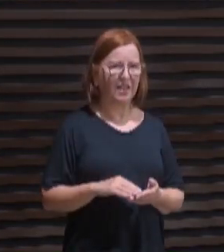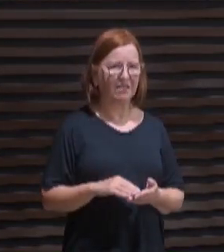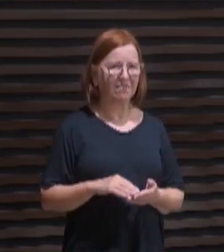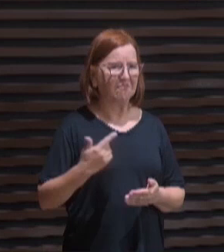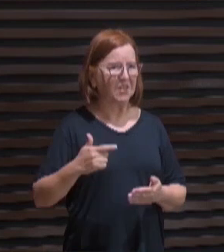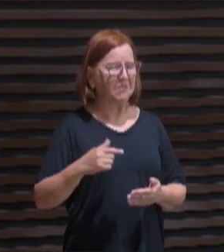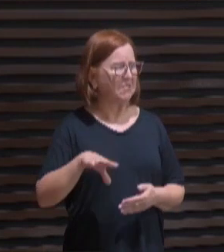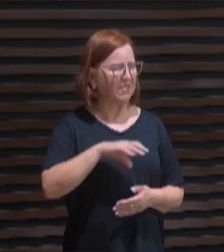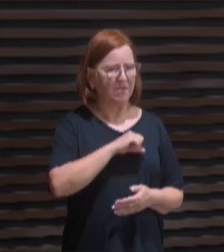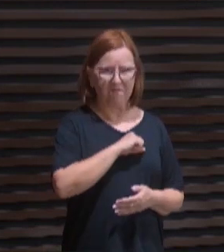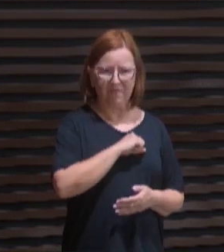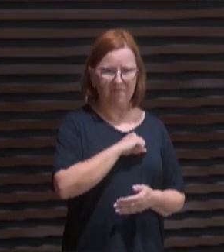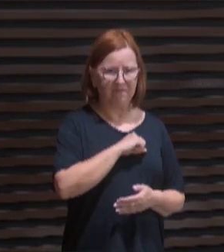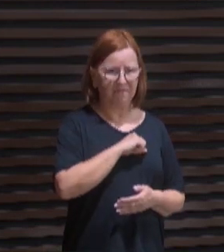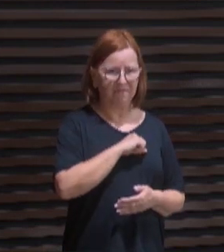desafeiçoados,